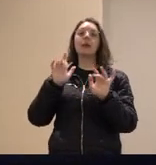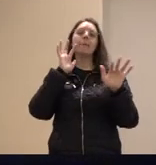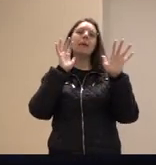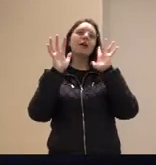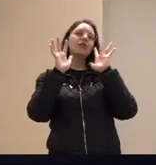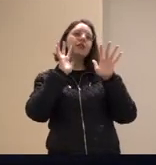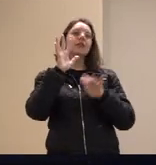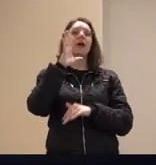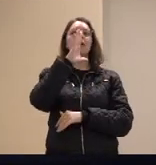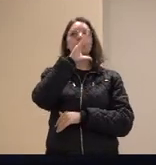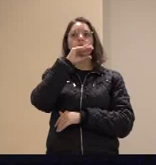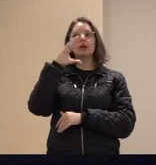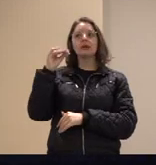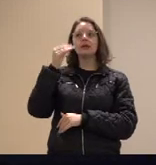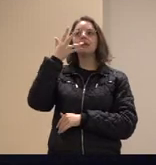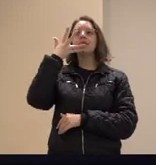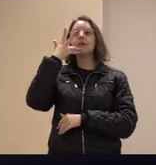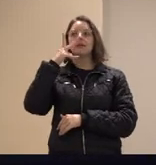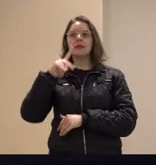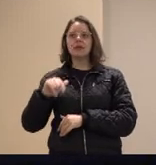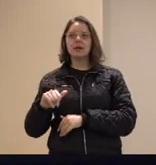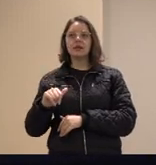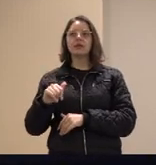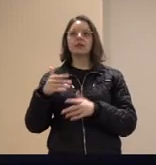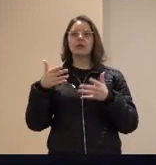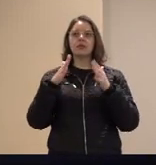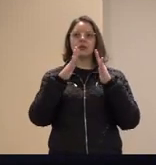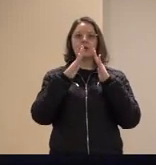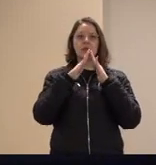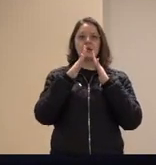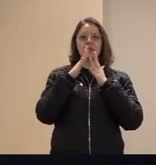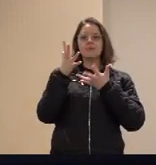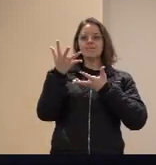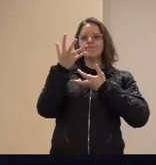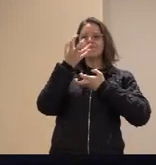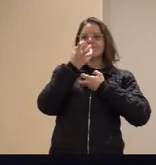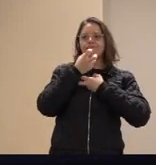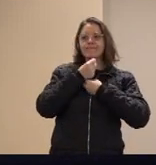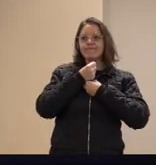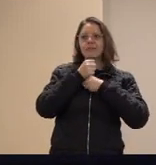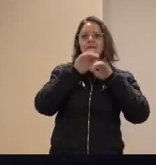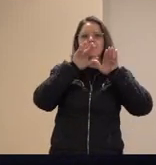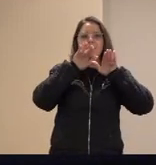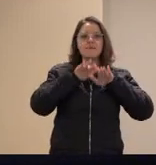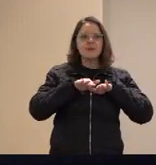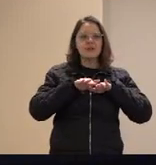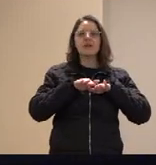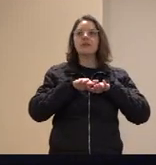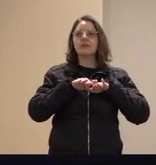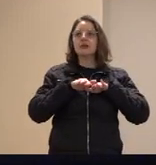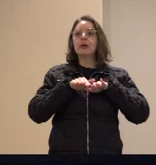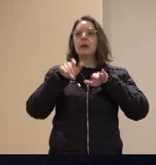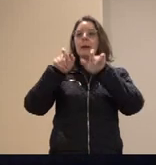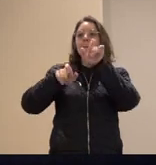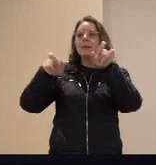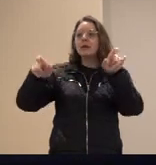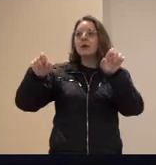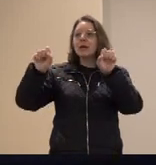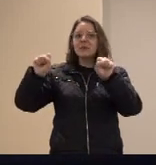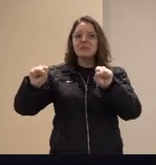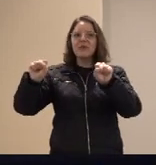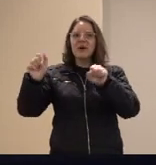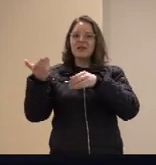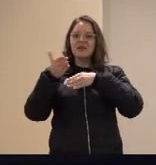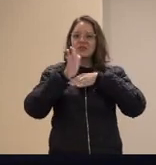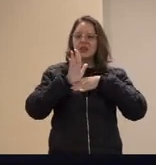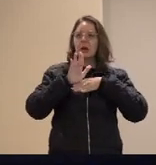nossos adolescentes, as nossas crianças que estão abrigadas, acolhidas e distante das pessoas que podem fazer a